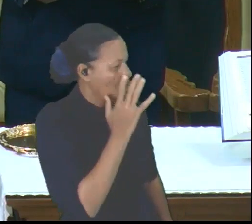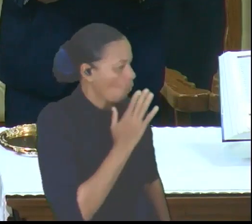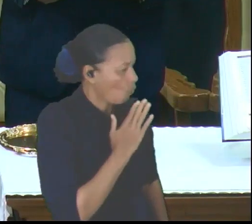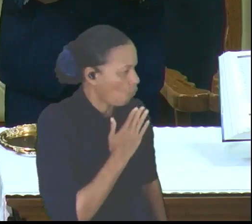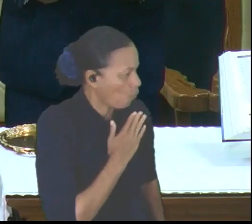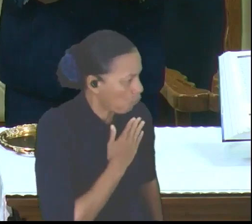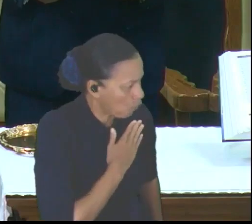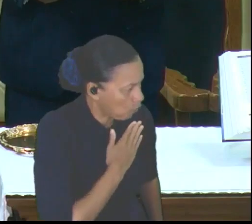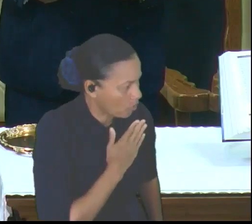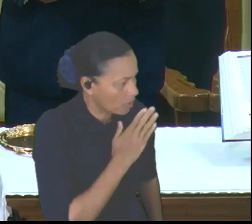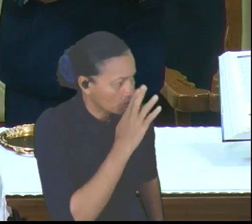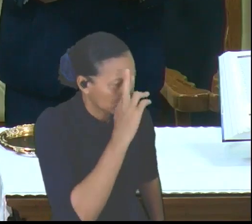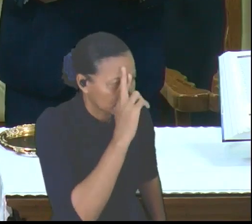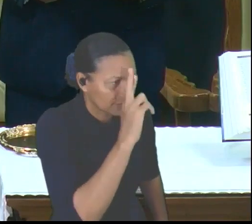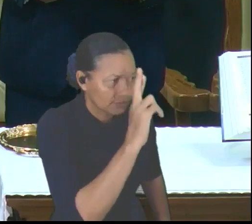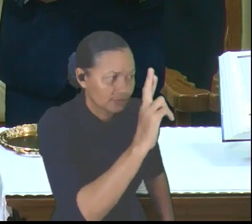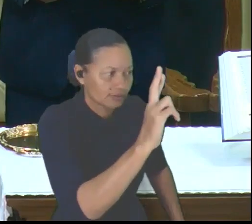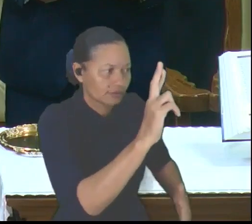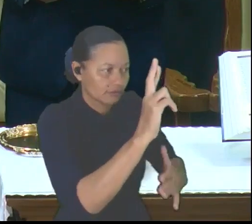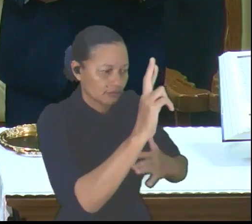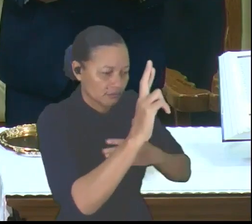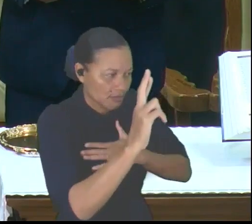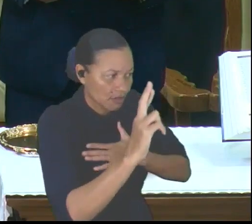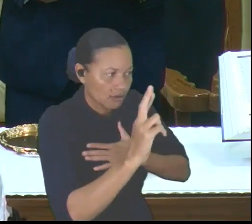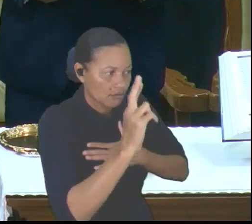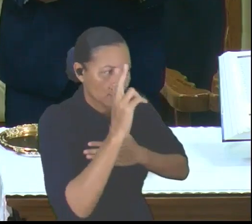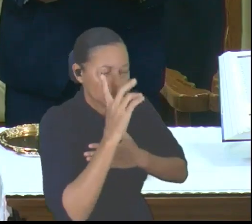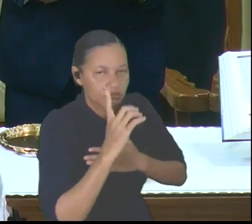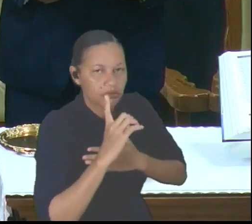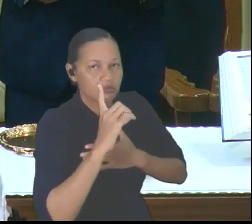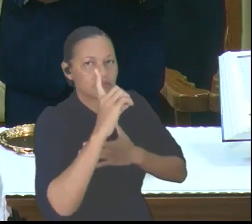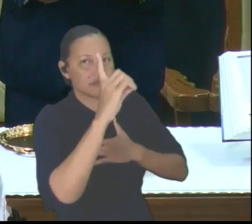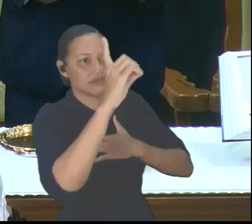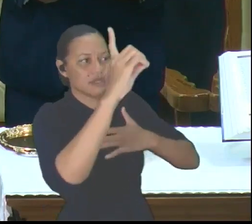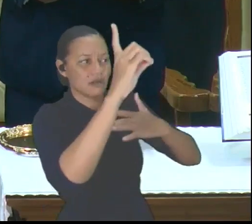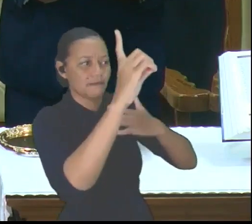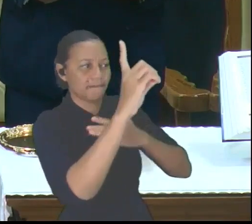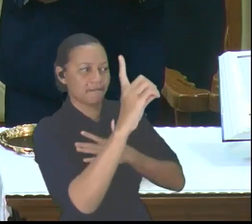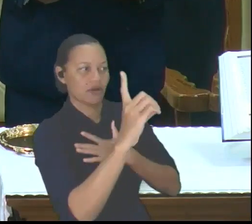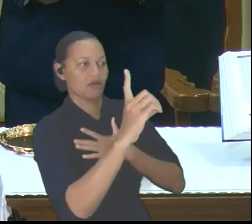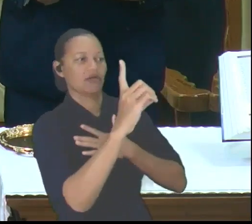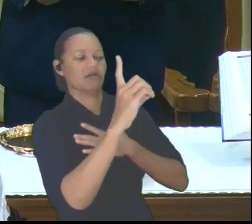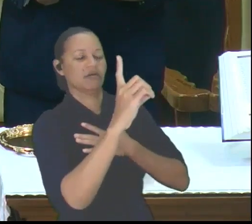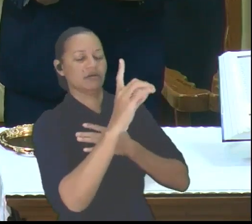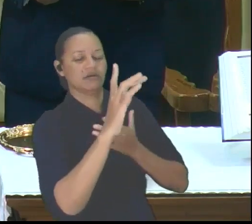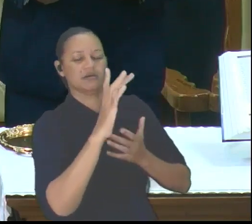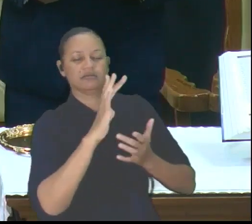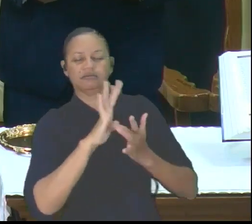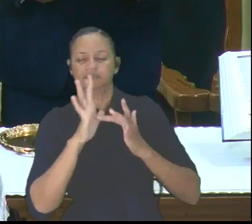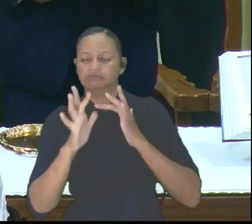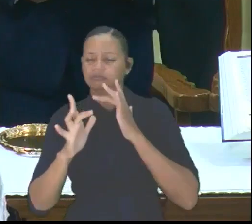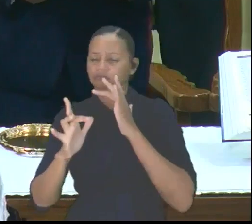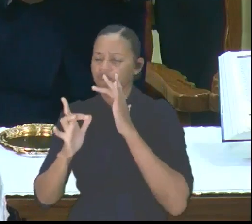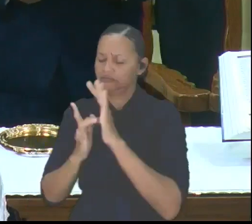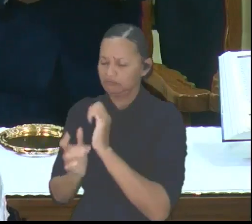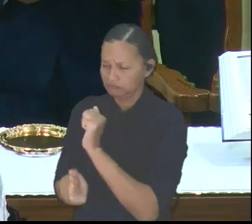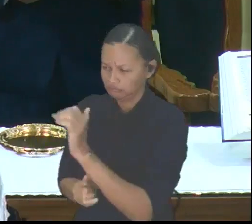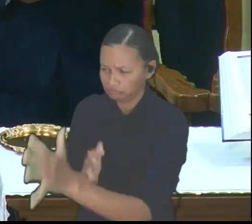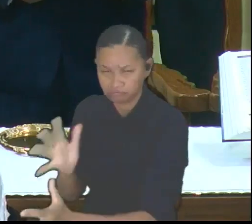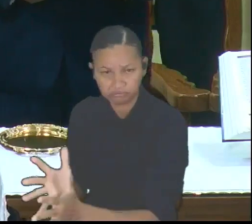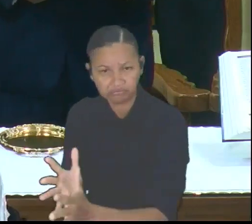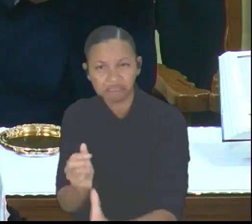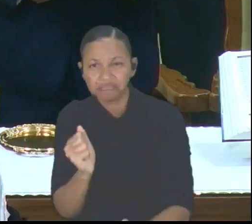Senhor meu e Deus meu. Disse-lhe Jesus: isso agora é para mim e para